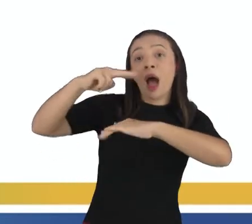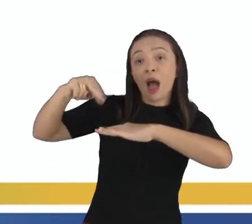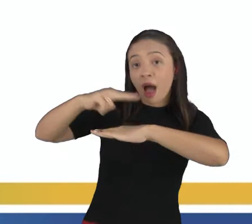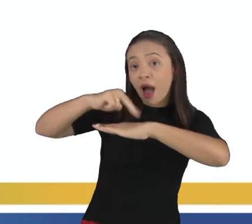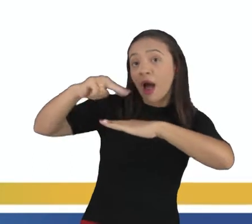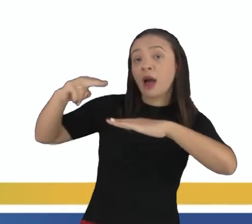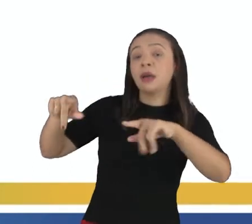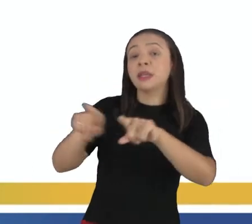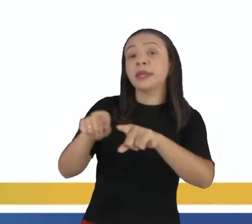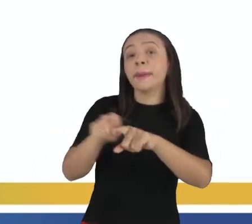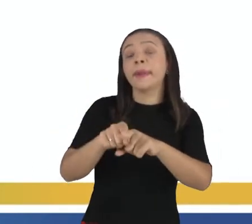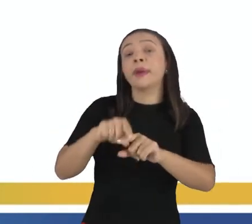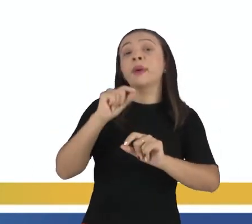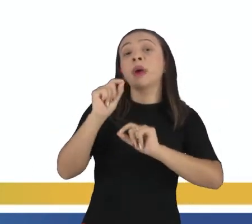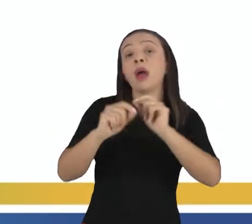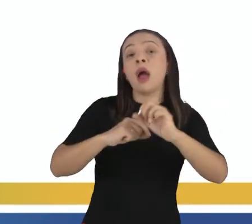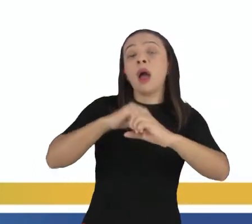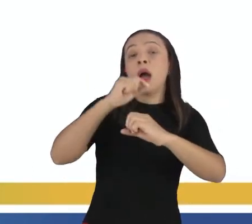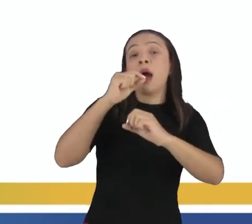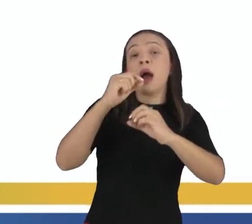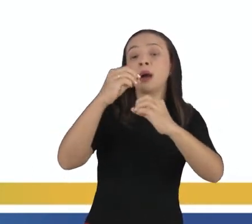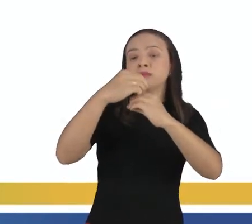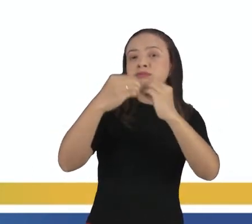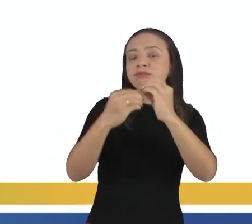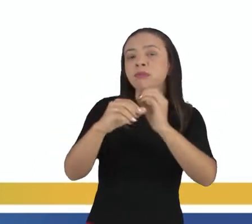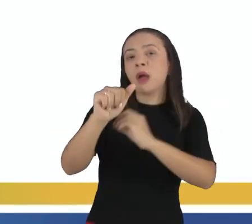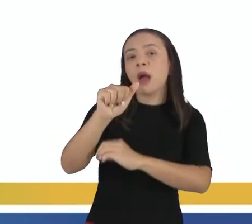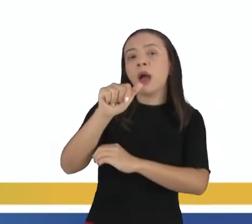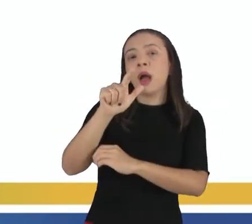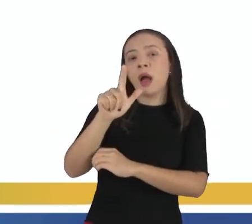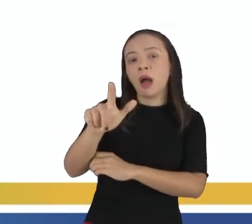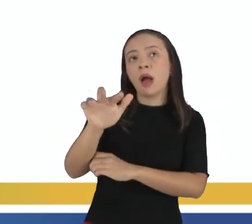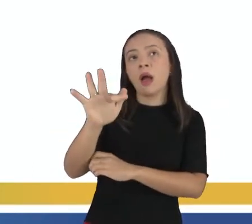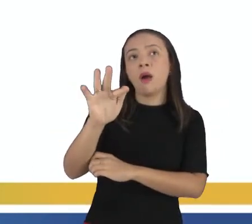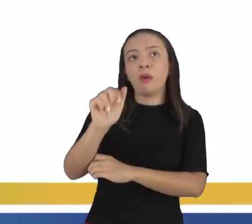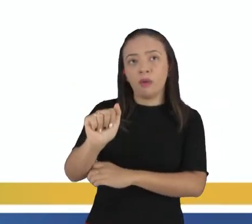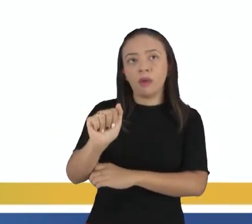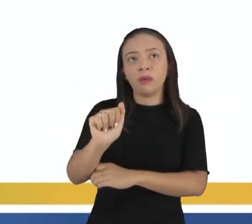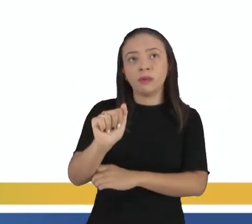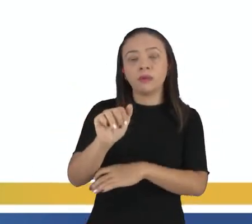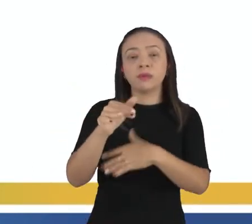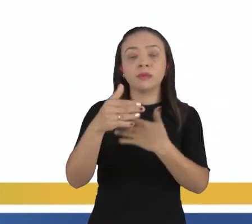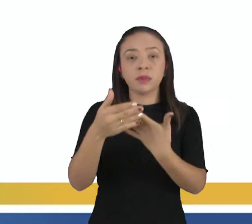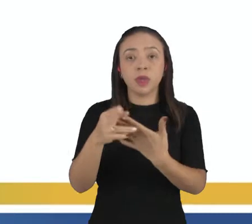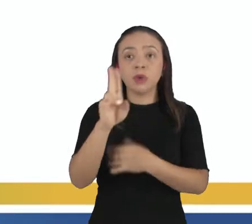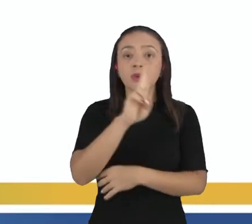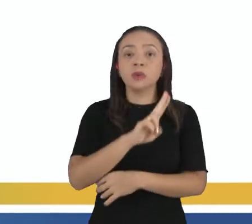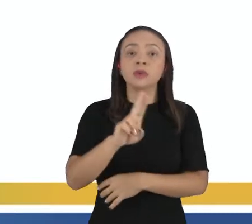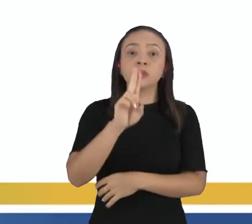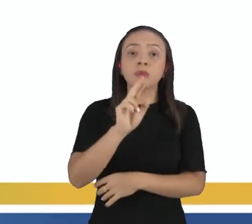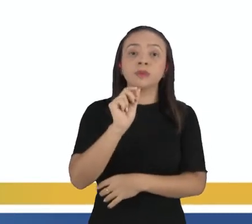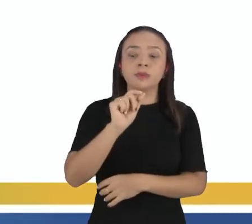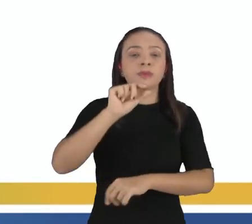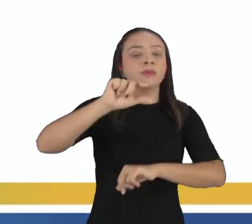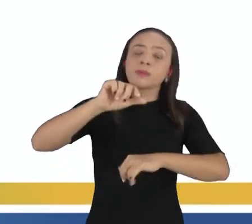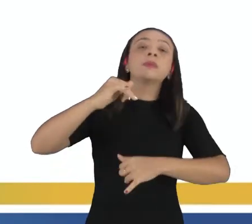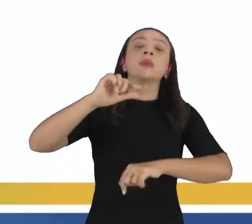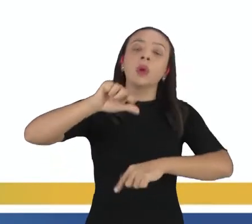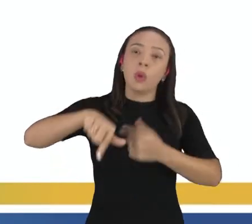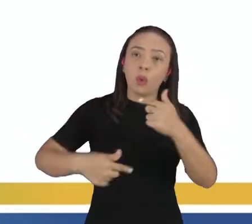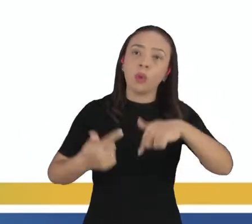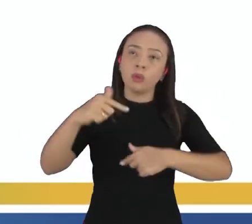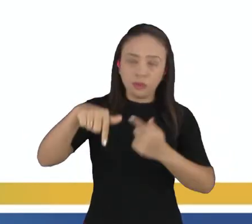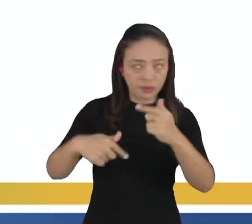partículas alfas. Então, qual foi o experimento que ele realizou? E é a base do seu modelo atômico. Ele utilizou um elemento químico que